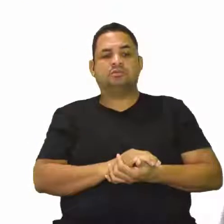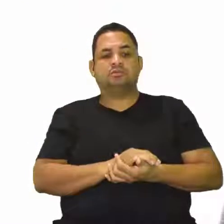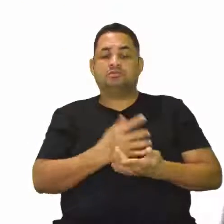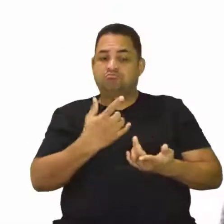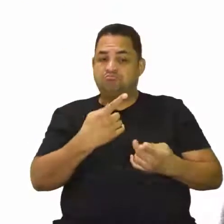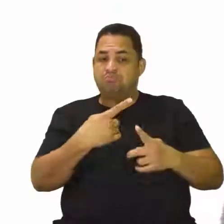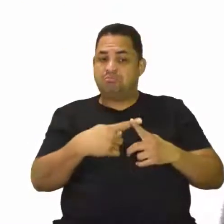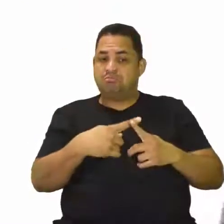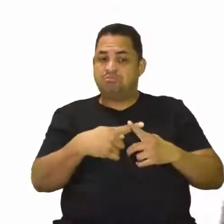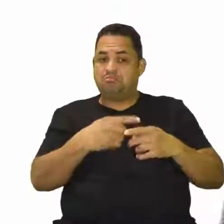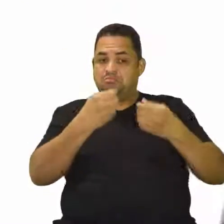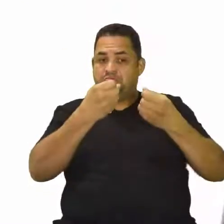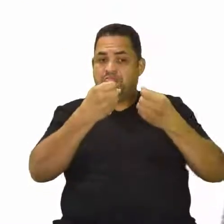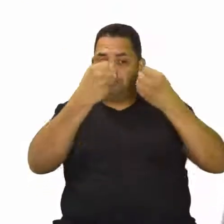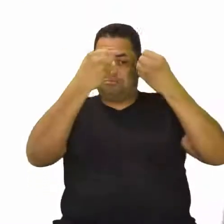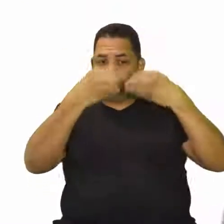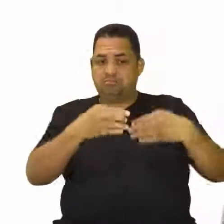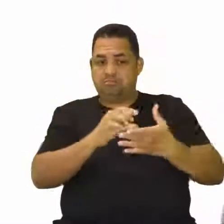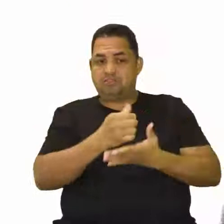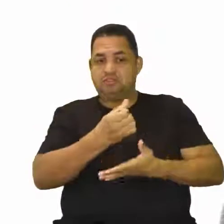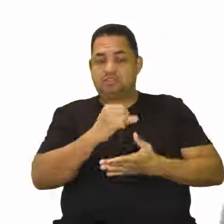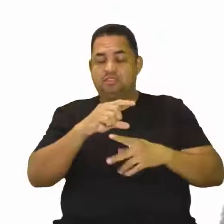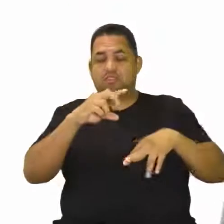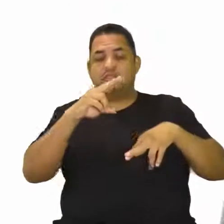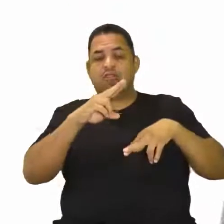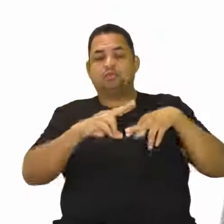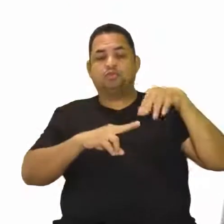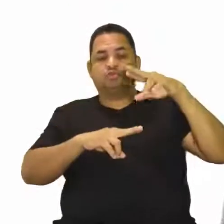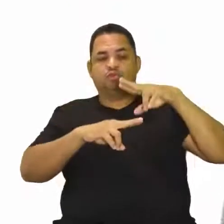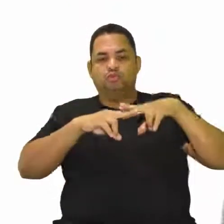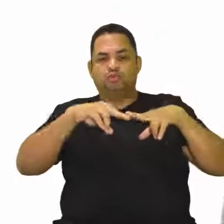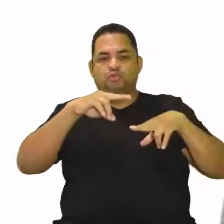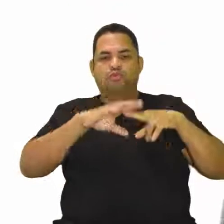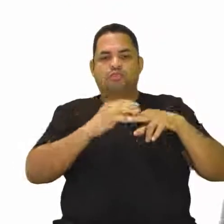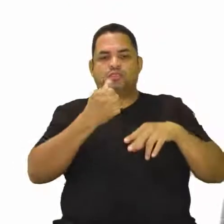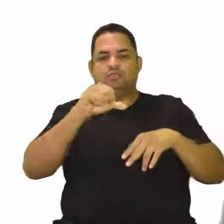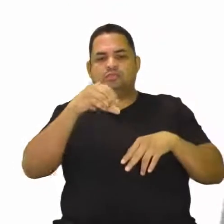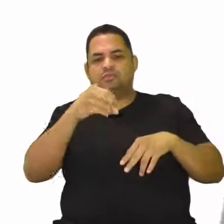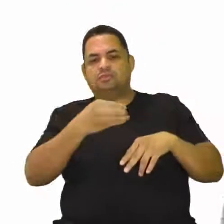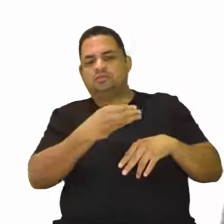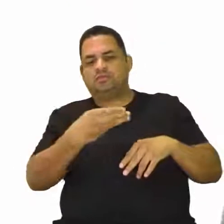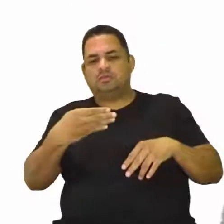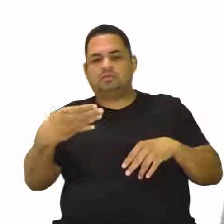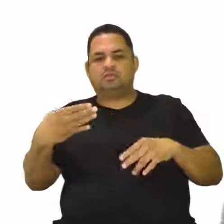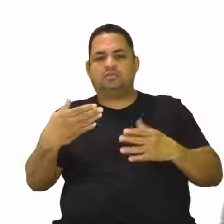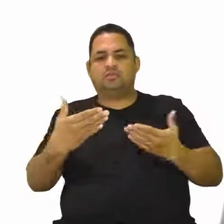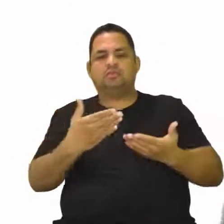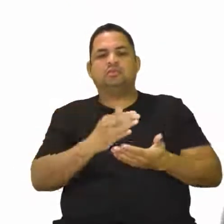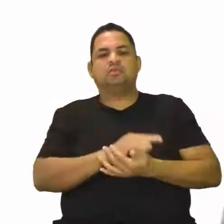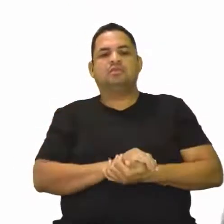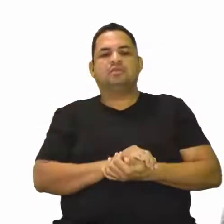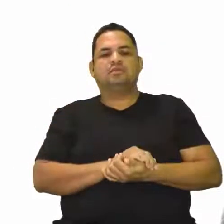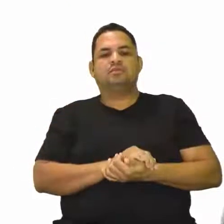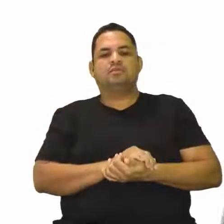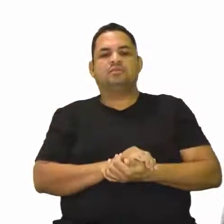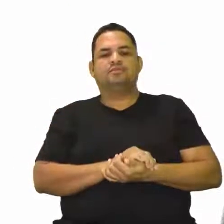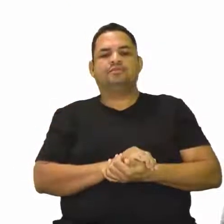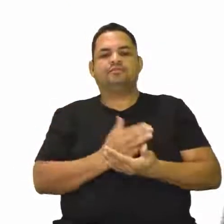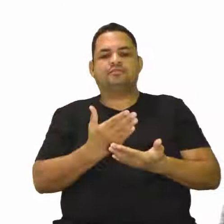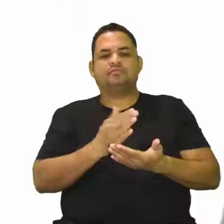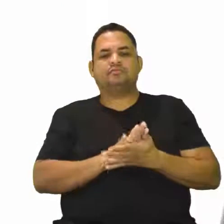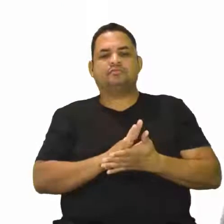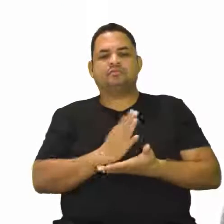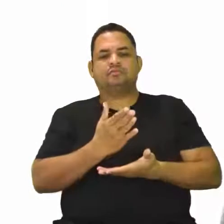dia seis de Junho de todos os anos né Isso é